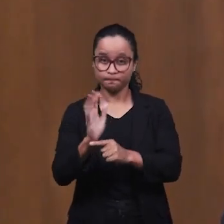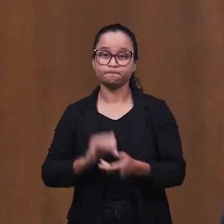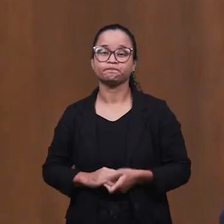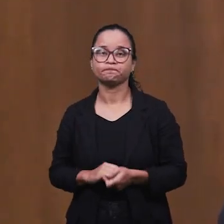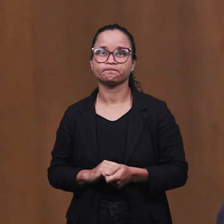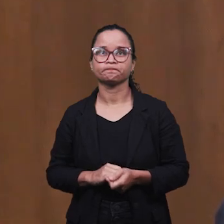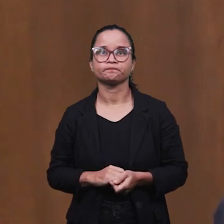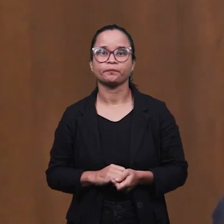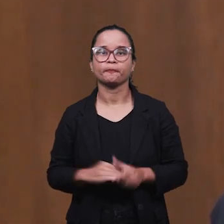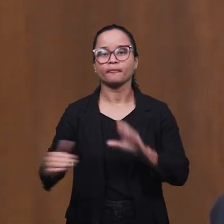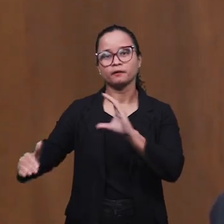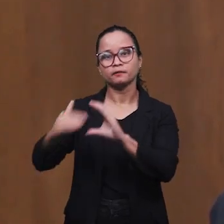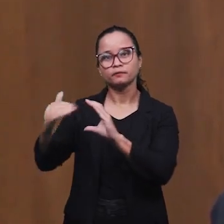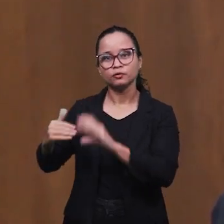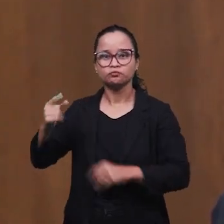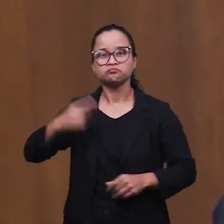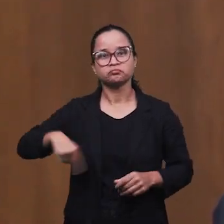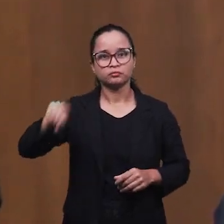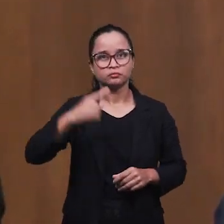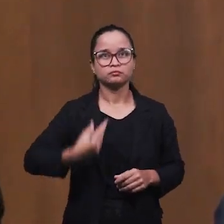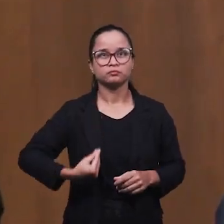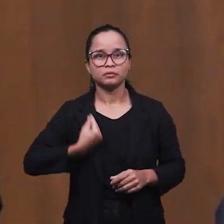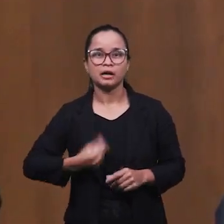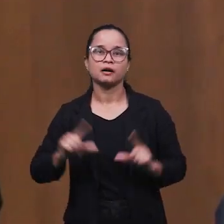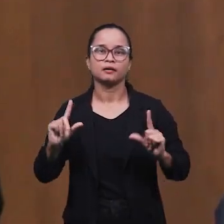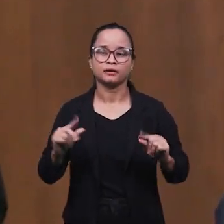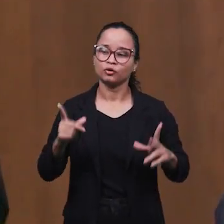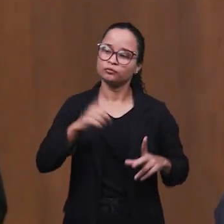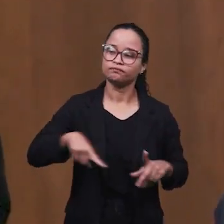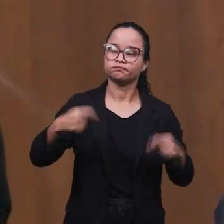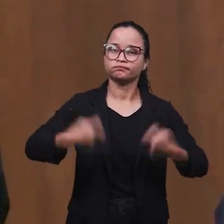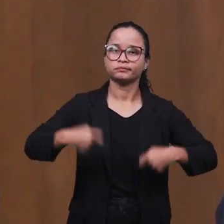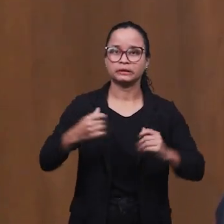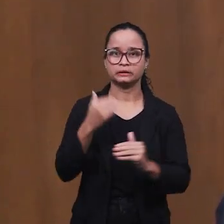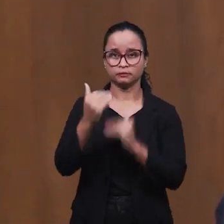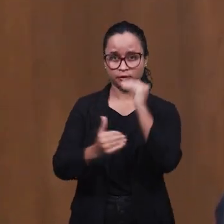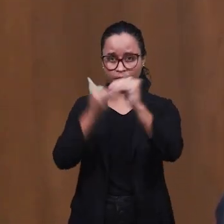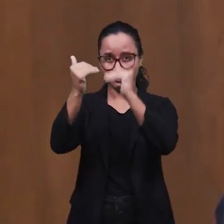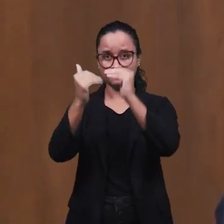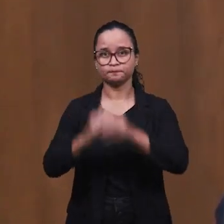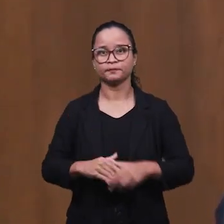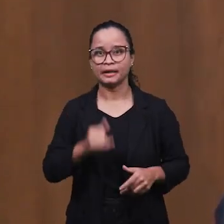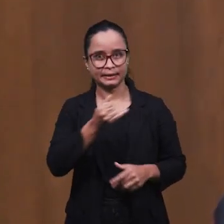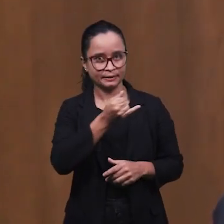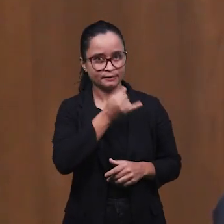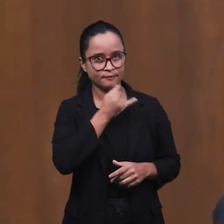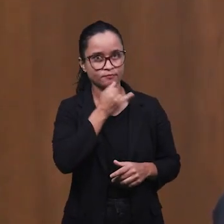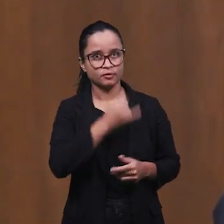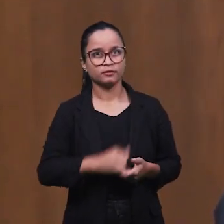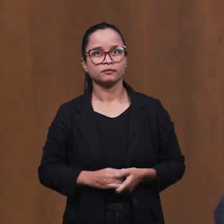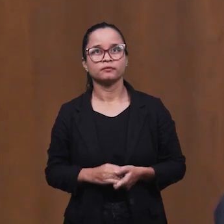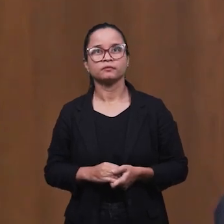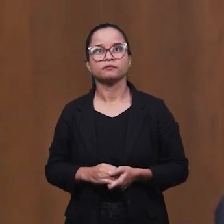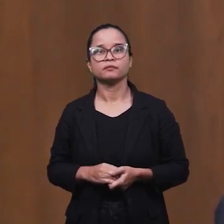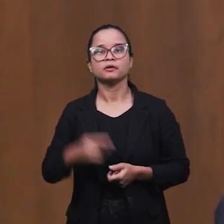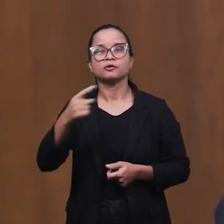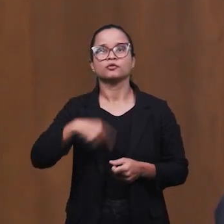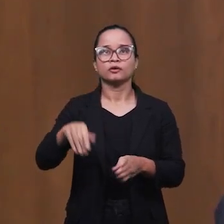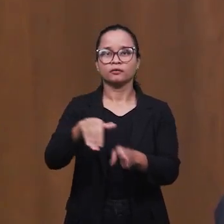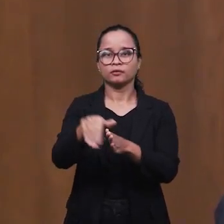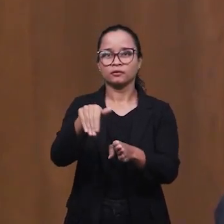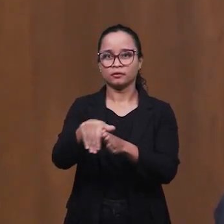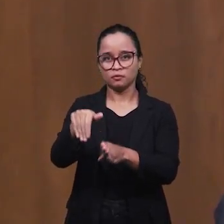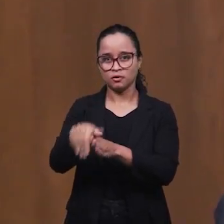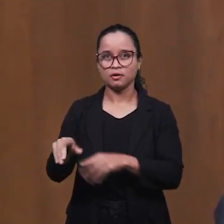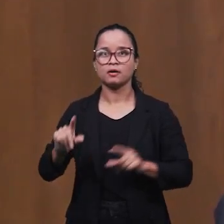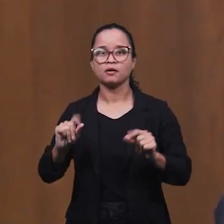mandam para nós vamos vendo assim, algumas necessidades de aprimoramento. Por exemplo, quando nós recomendamos, né, que